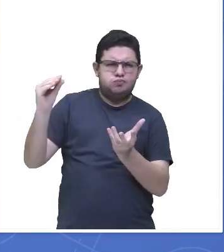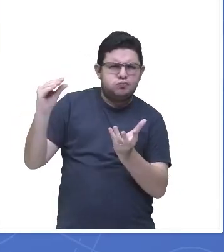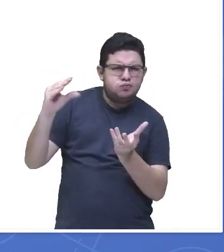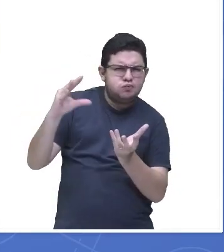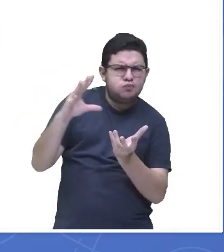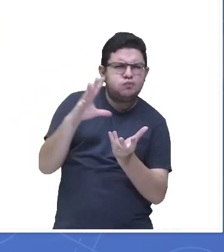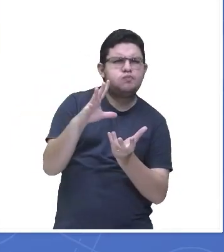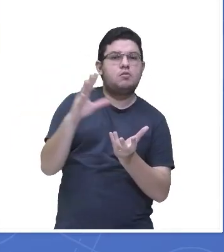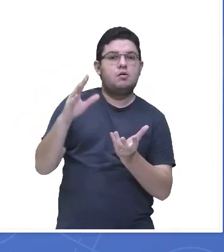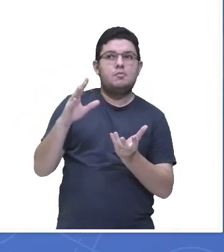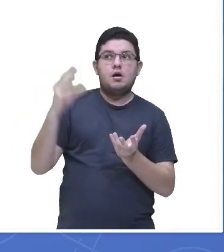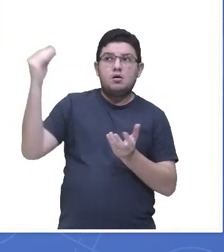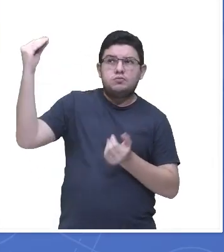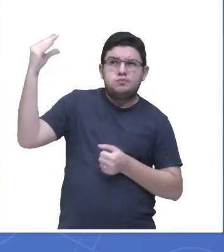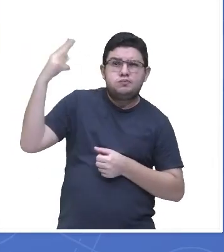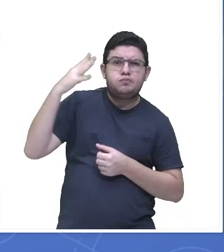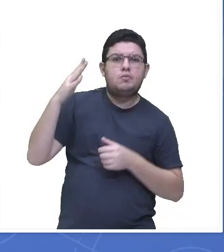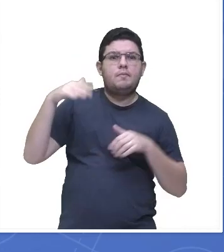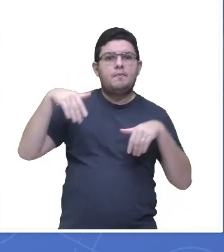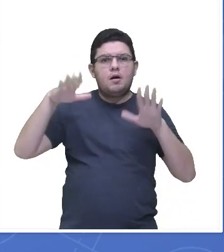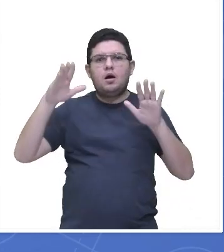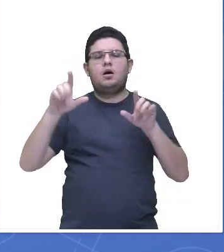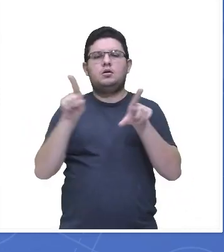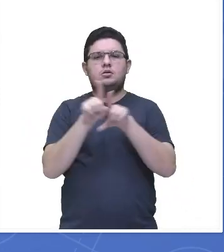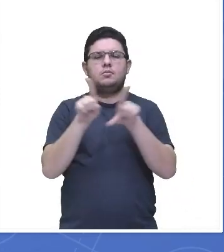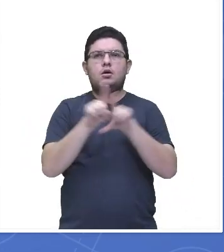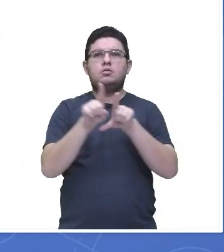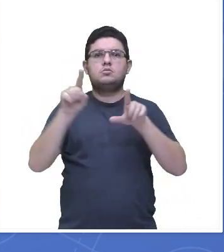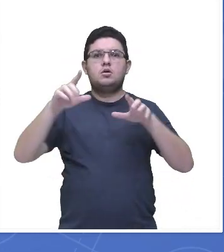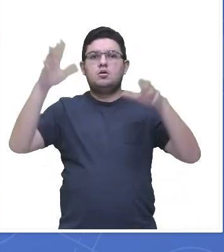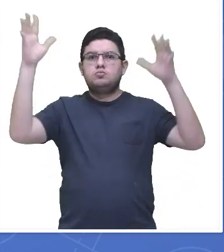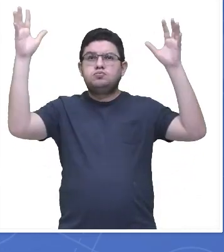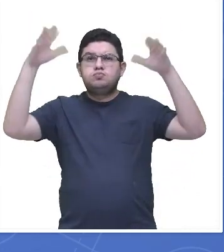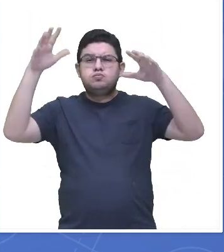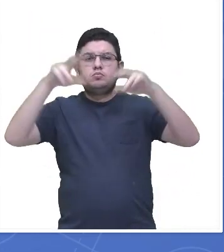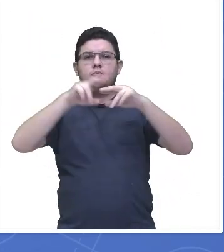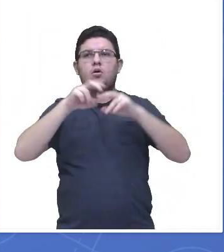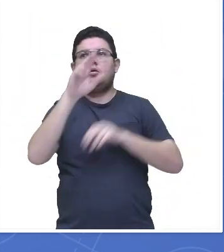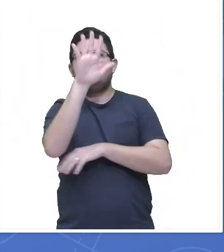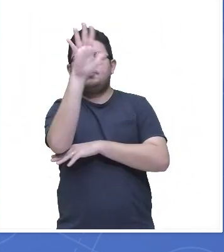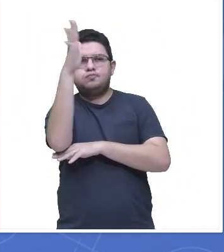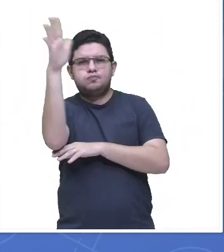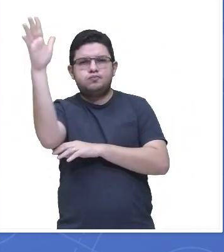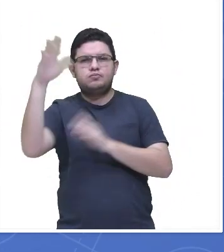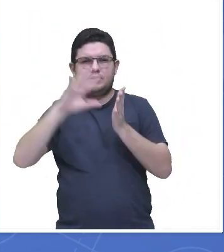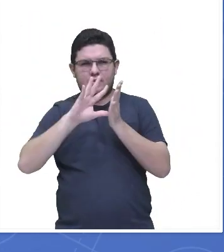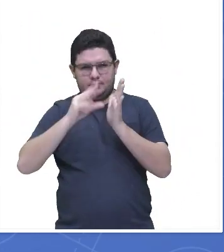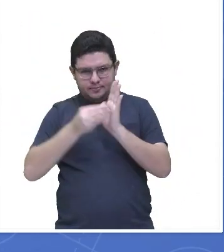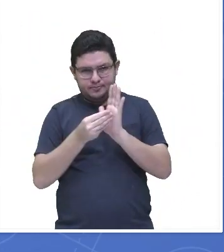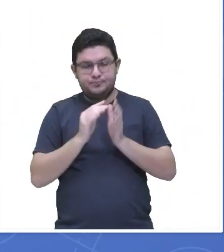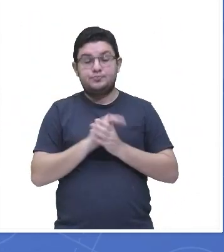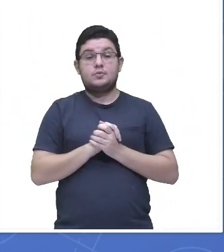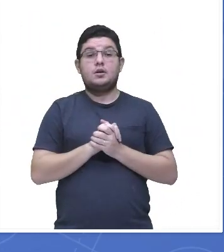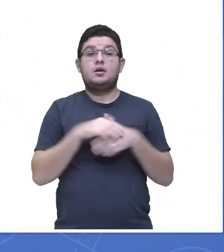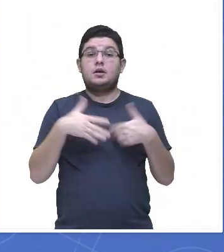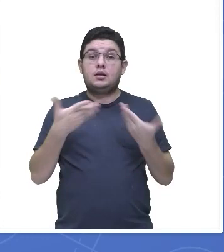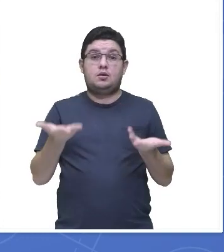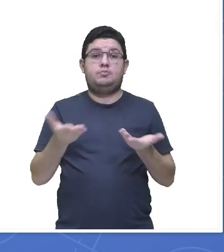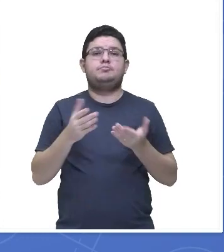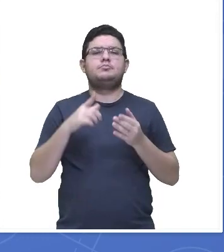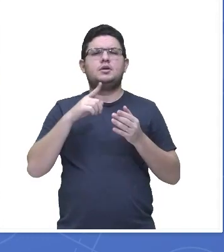ali da formação das chuvas por conta da floresta amazônica. Tudo isso vai trazendo